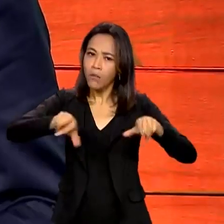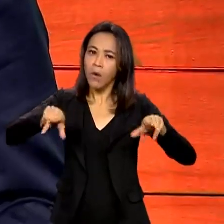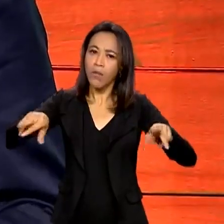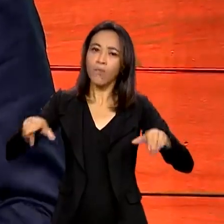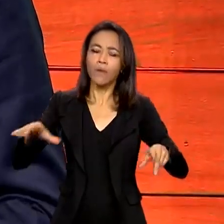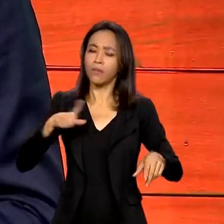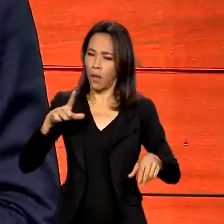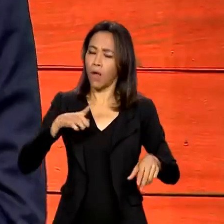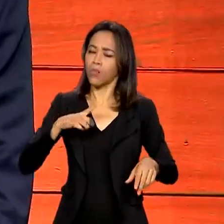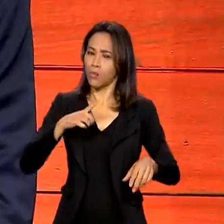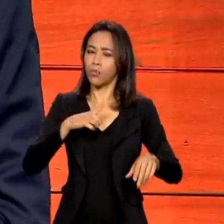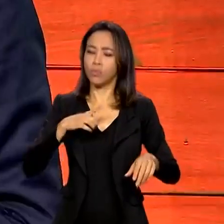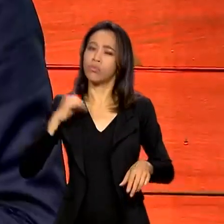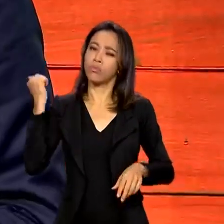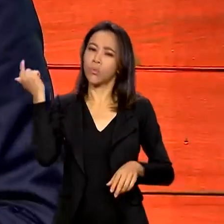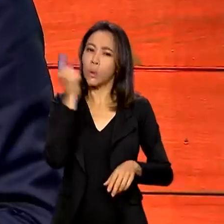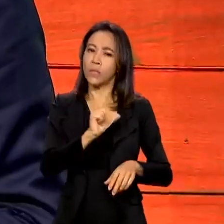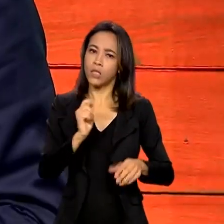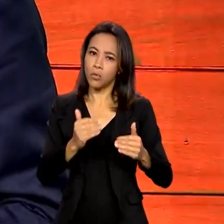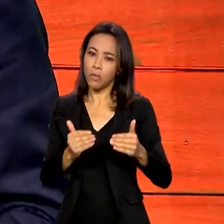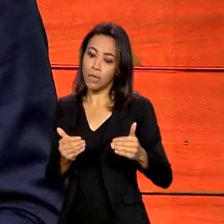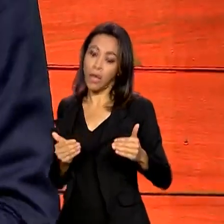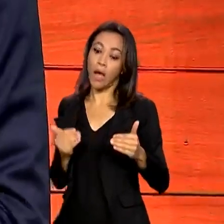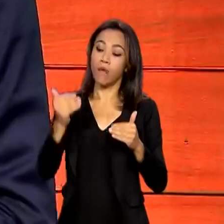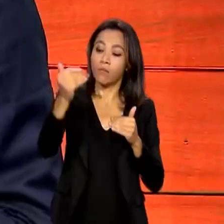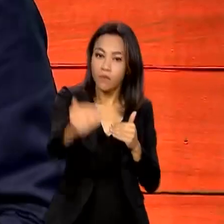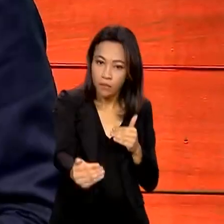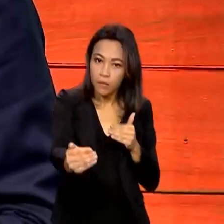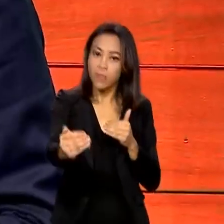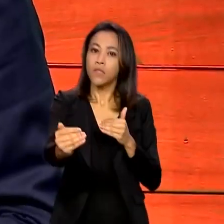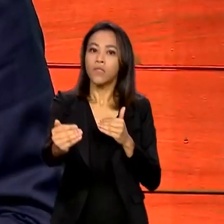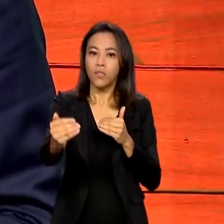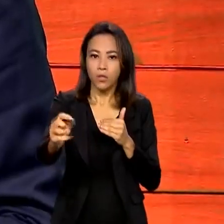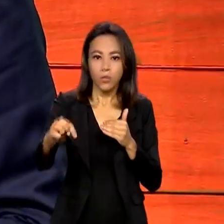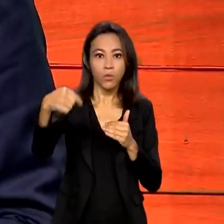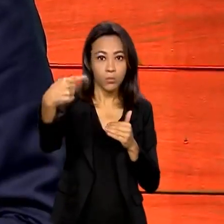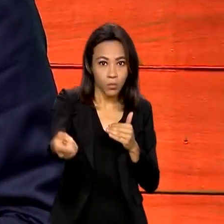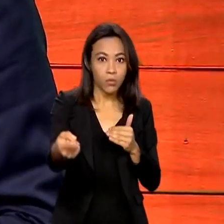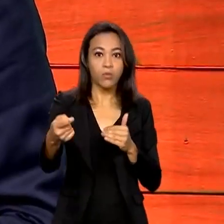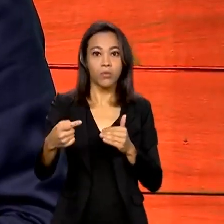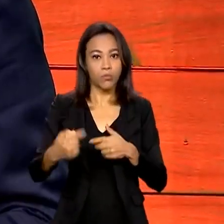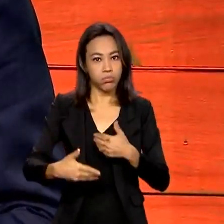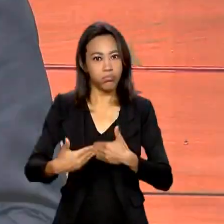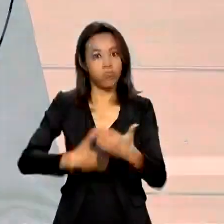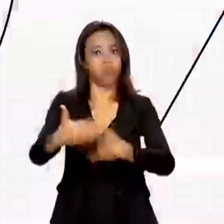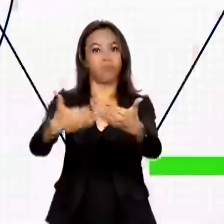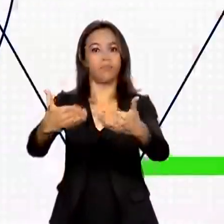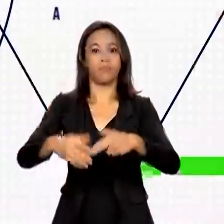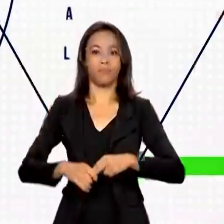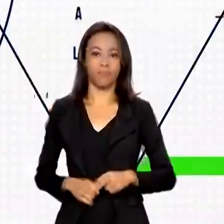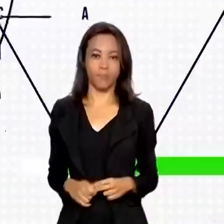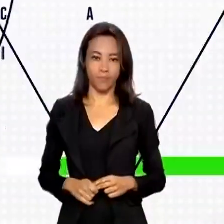temos tudo para sairmos na frente no próximo ciclo de expansão.